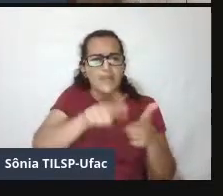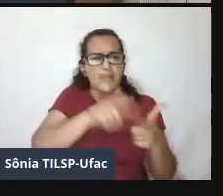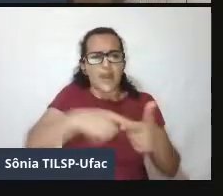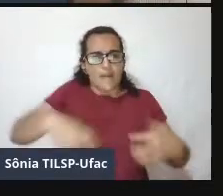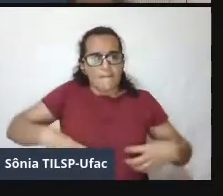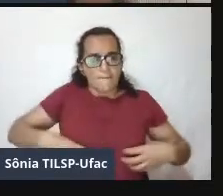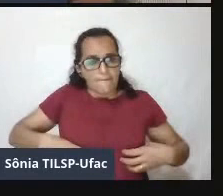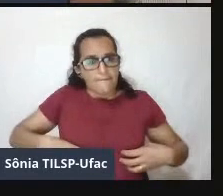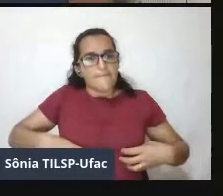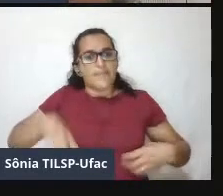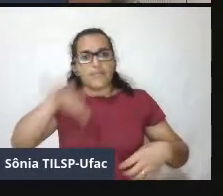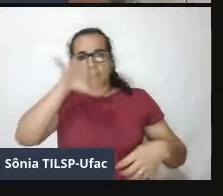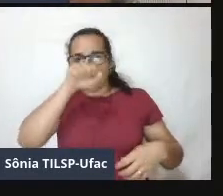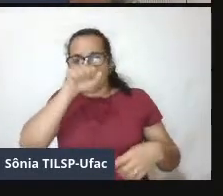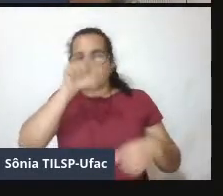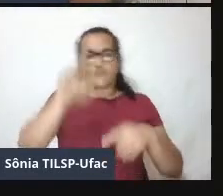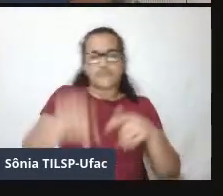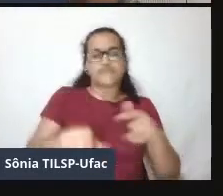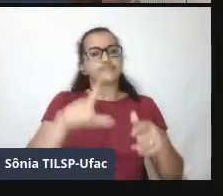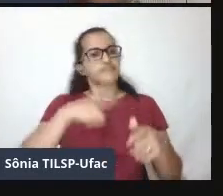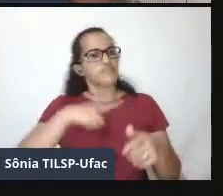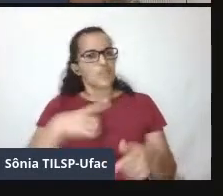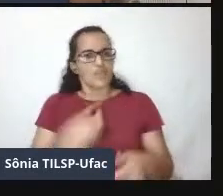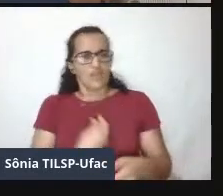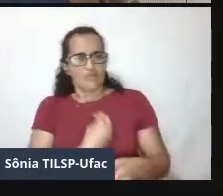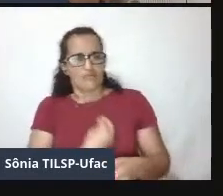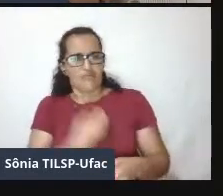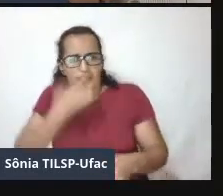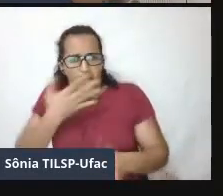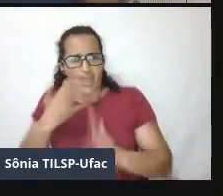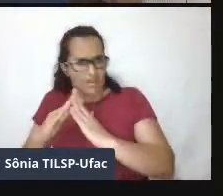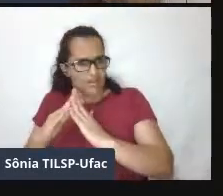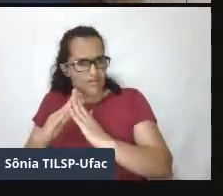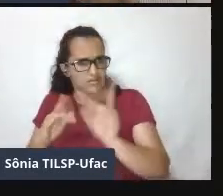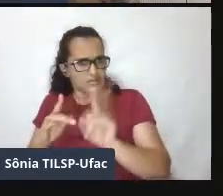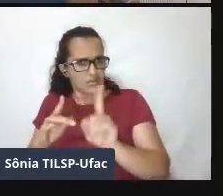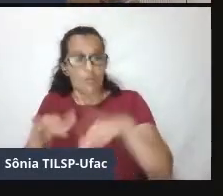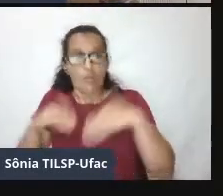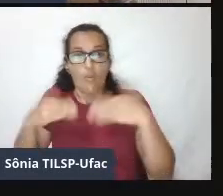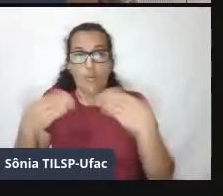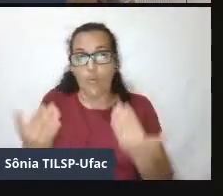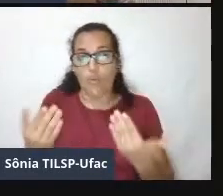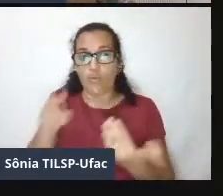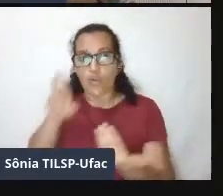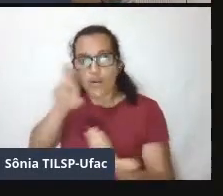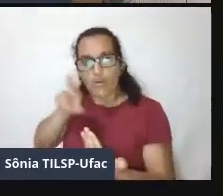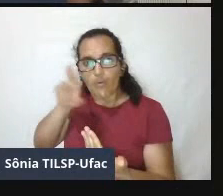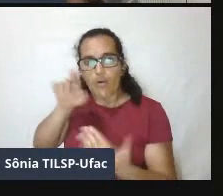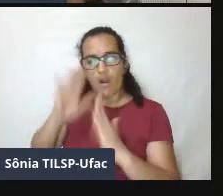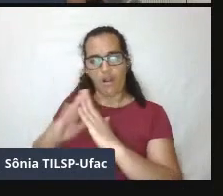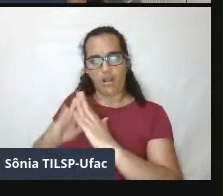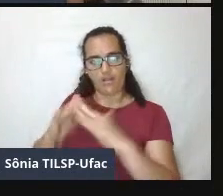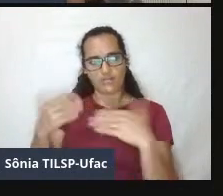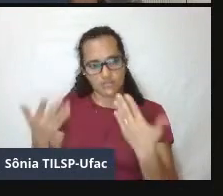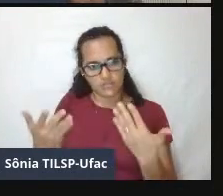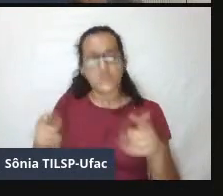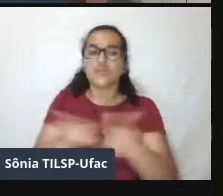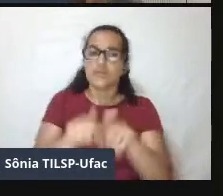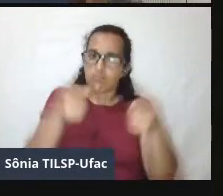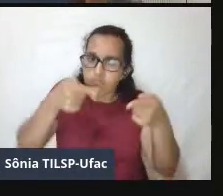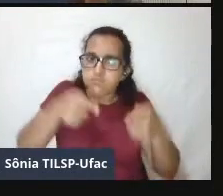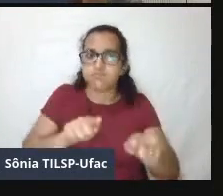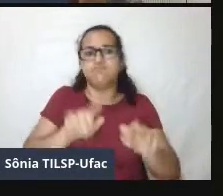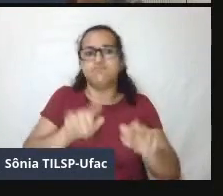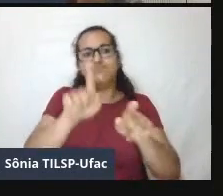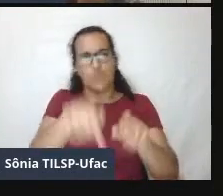ser um paciente que vai ter boa qualidade de vida em casa? Ou eu vou ter que monitorar ele? Então, esse também é o nosso desafio. Público adulto e